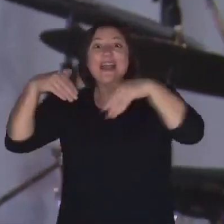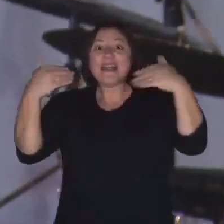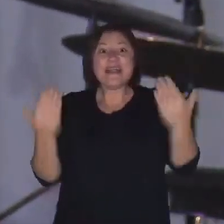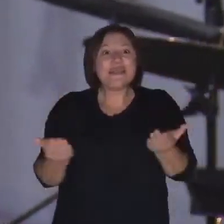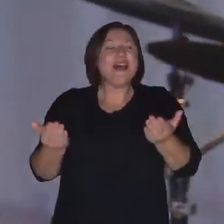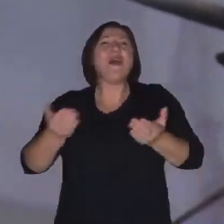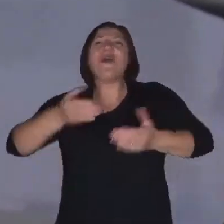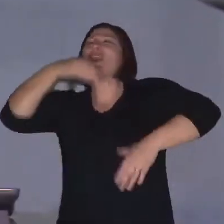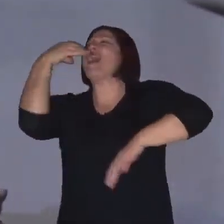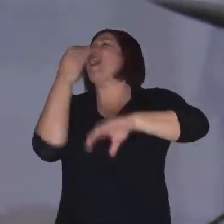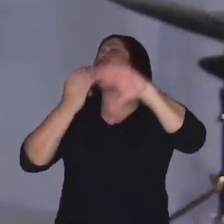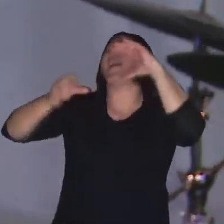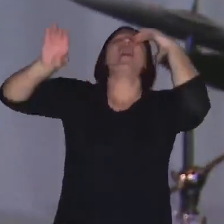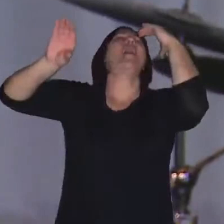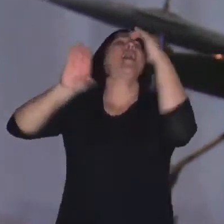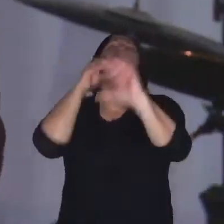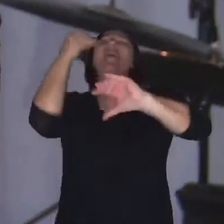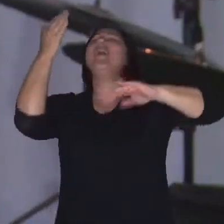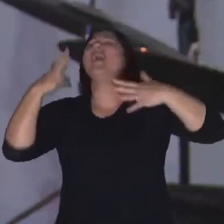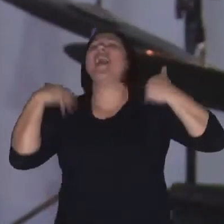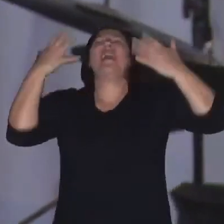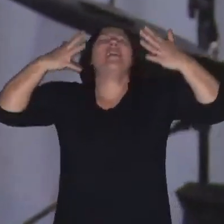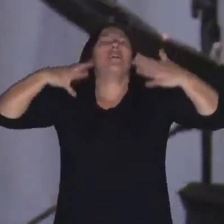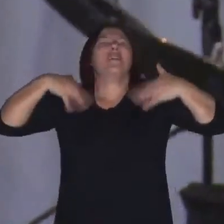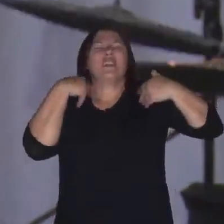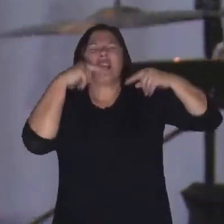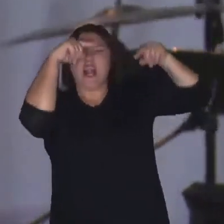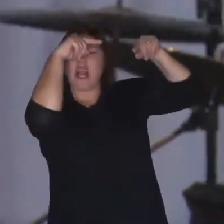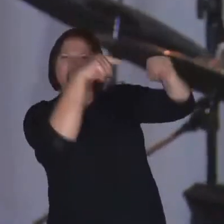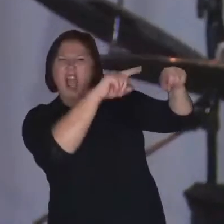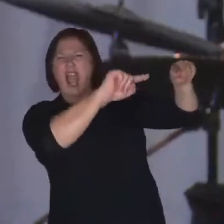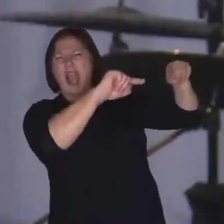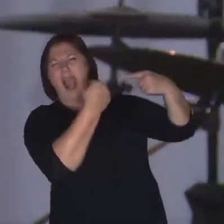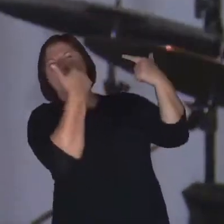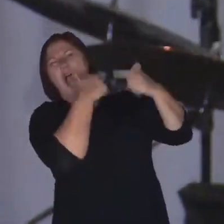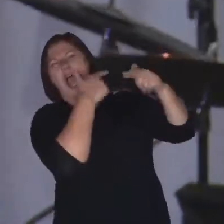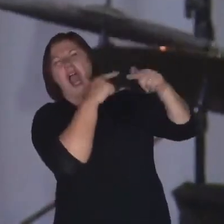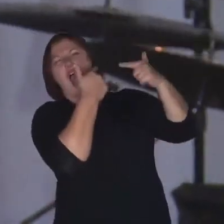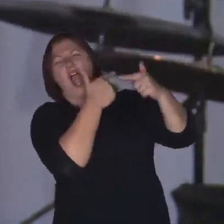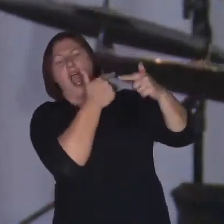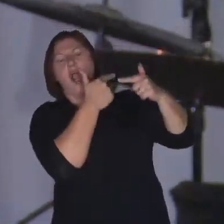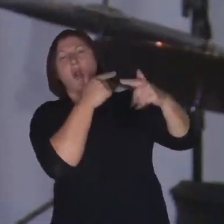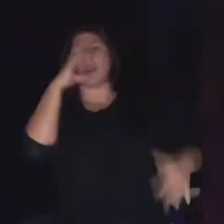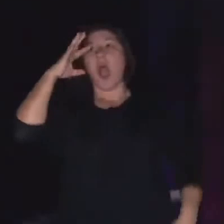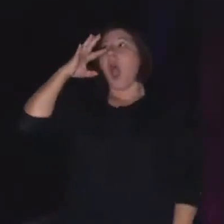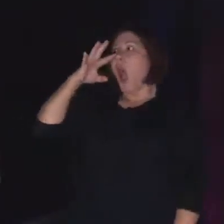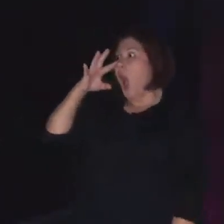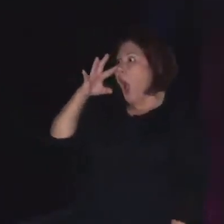nações, as nações que zombavam, agora as nações diziam: o Senhor fez coisas grandiosas por esse